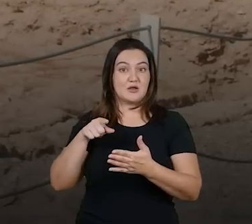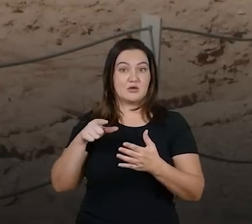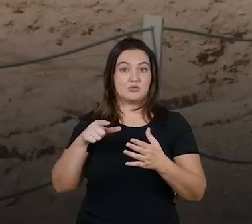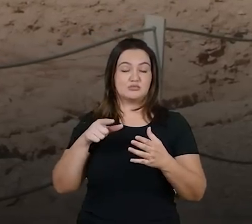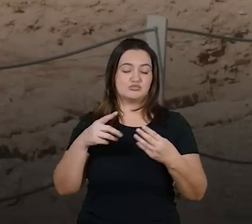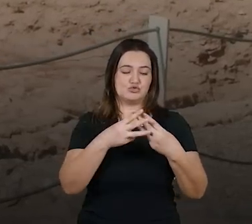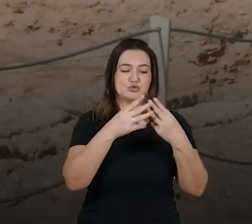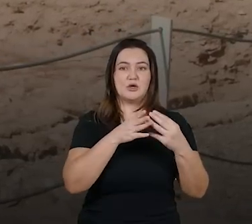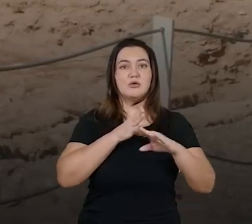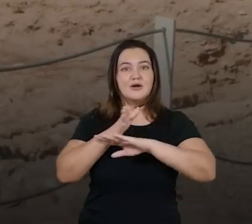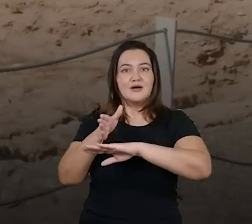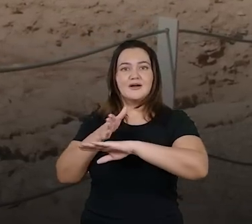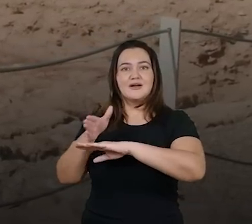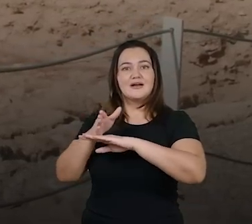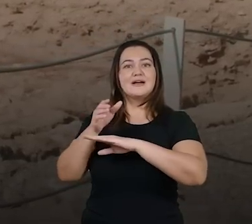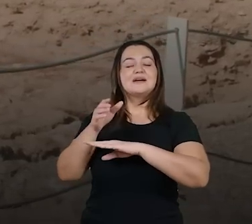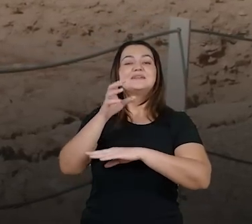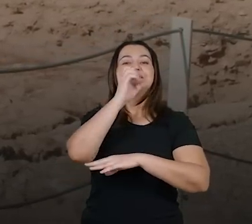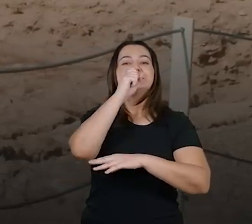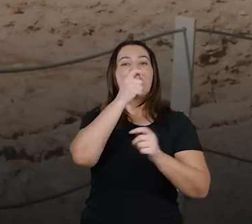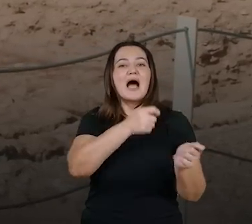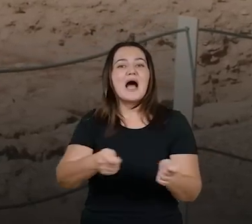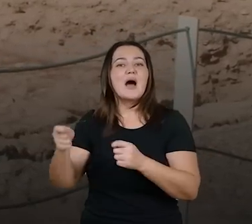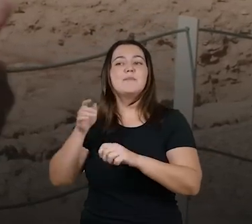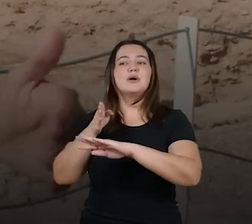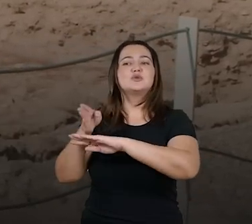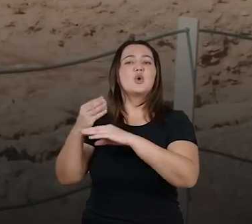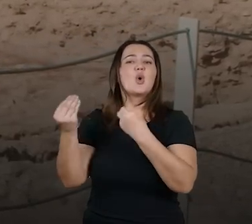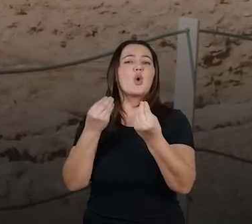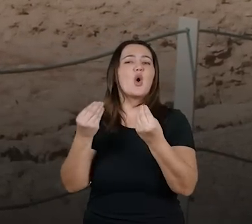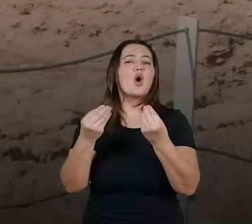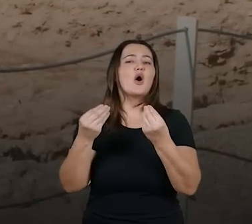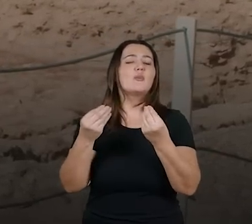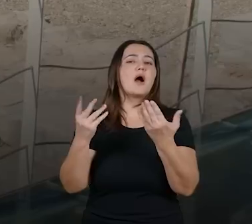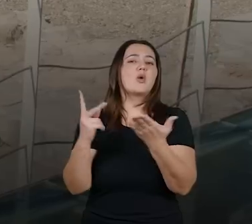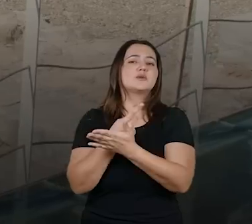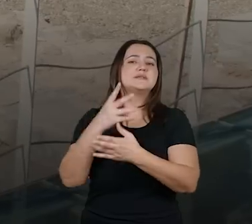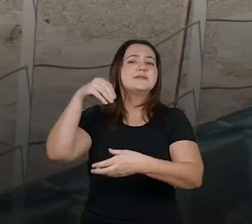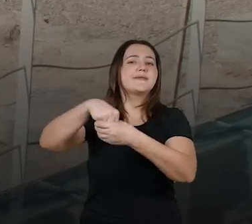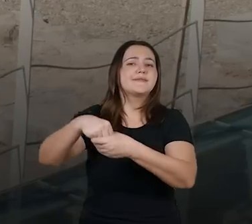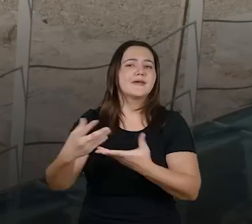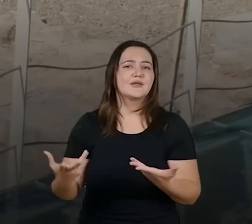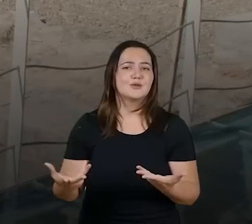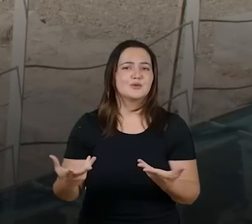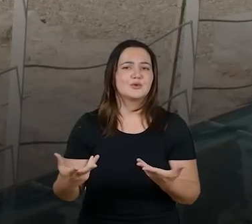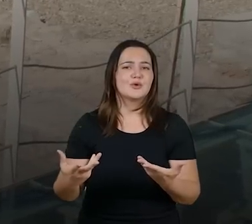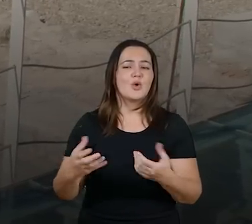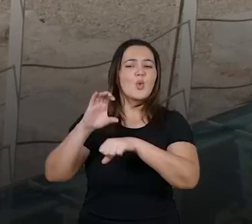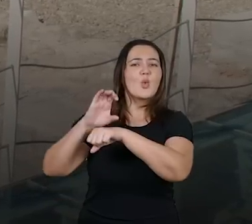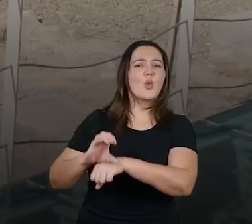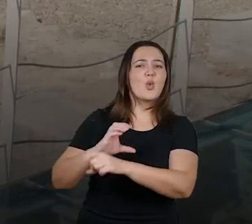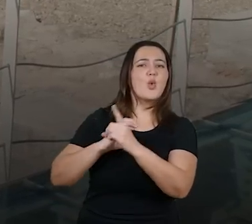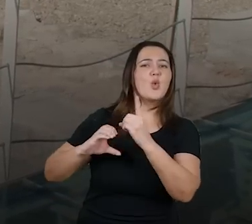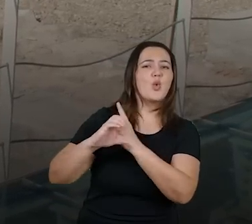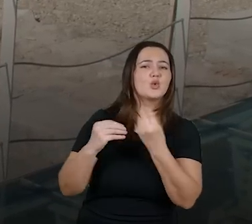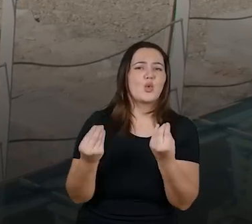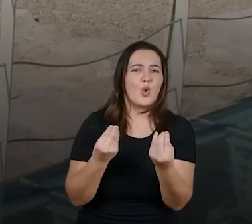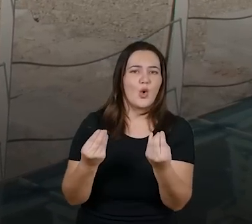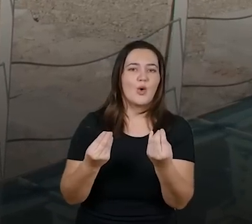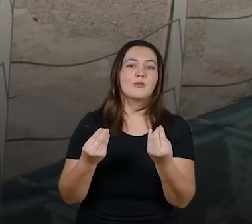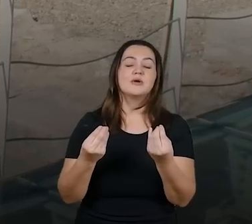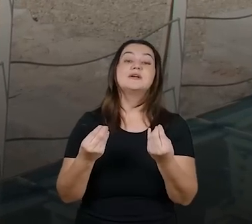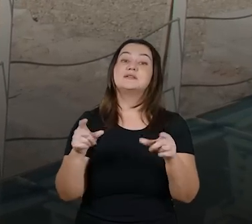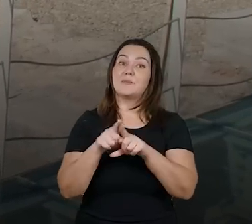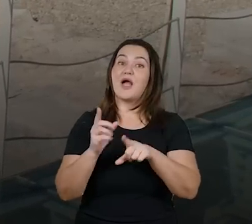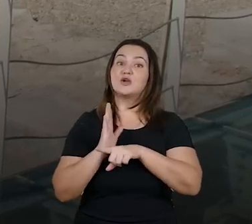os judeus se reuniam todos os sábados? Como era a liturgia? E mais, o que esse contexto me ajuda a entender